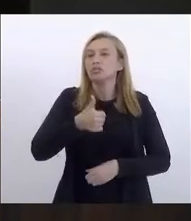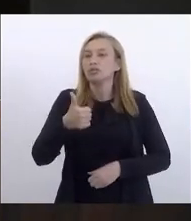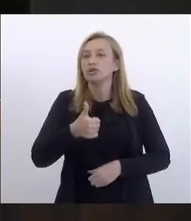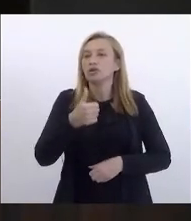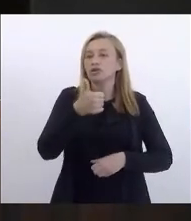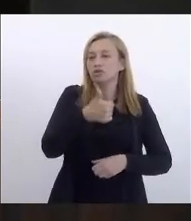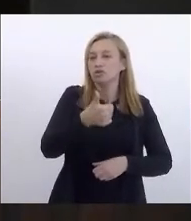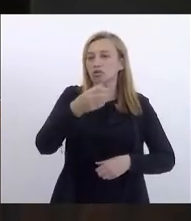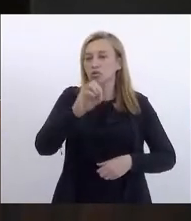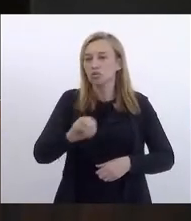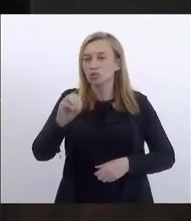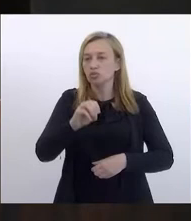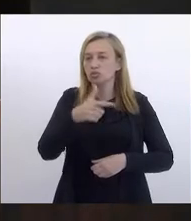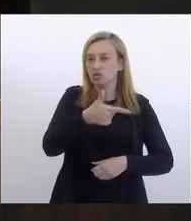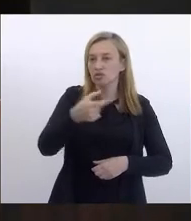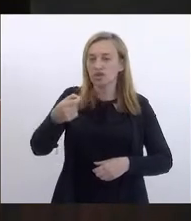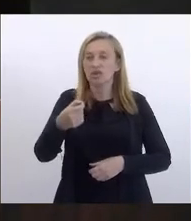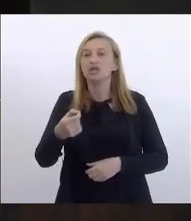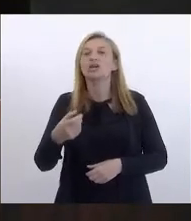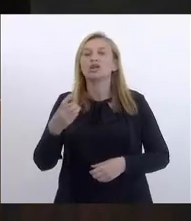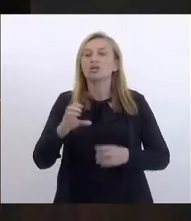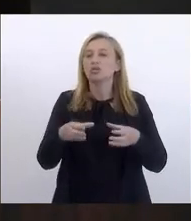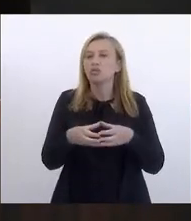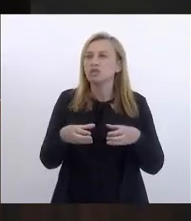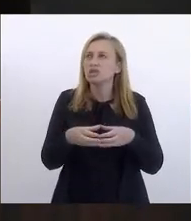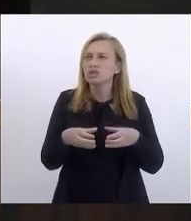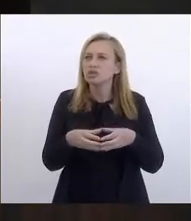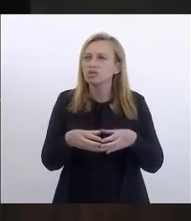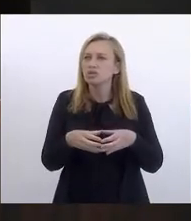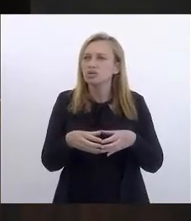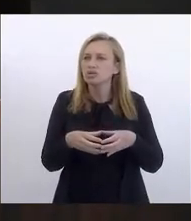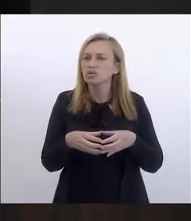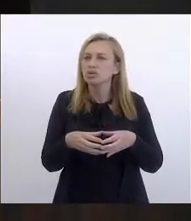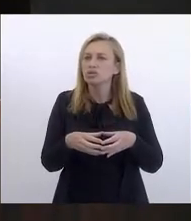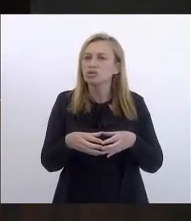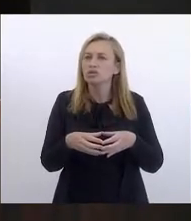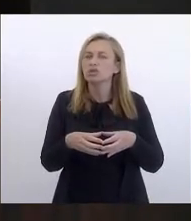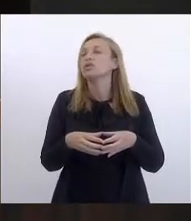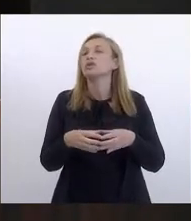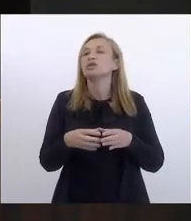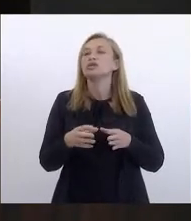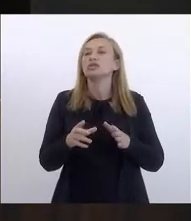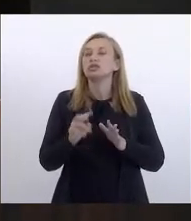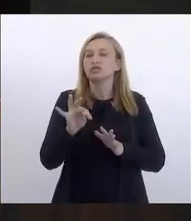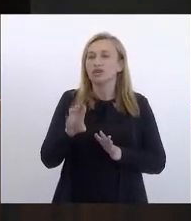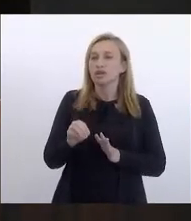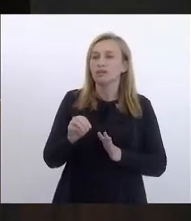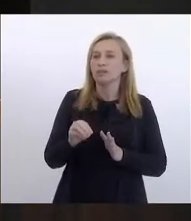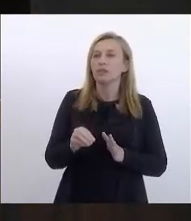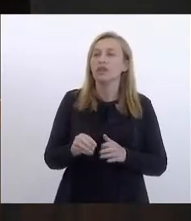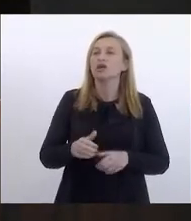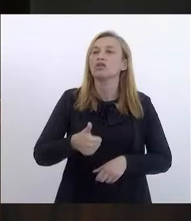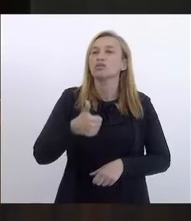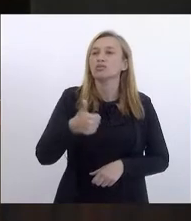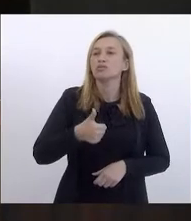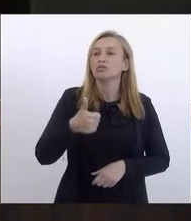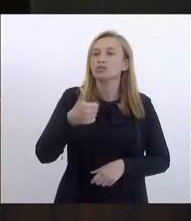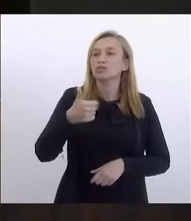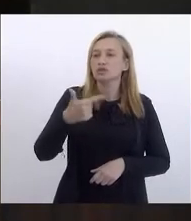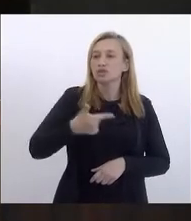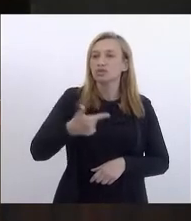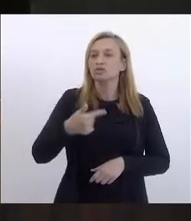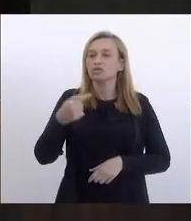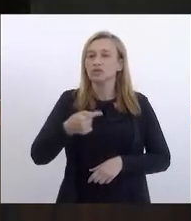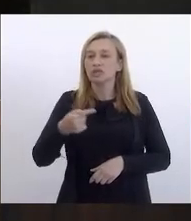2020 dependendo de pareceres das comissões de mentos condicionais e vetos para emitir o parecer sobre o 2º e o 7º da pauta